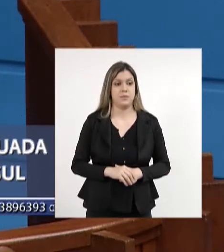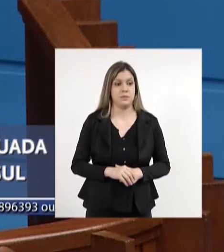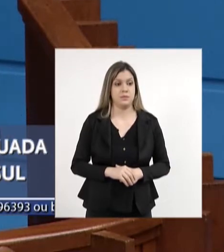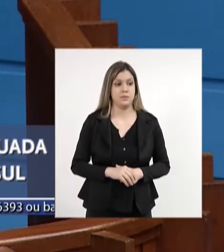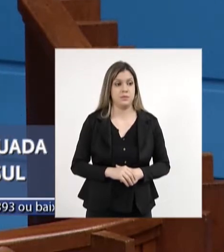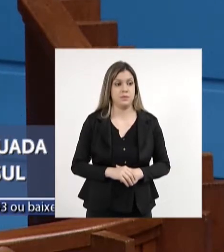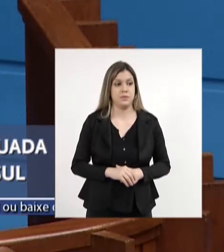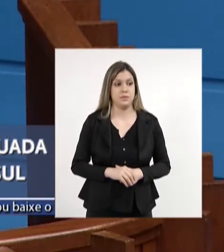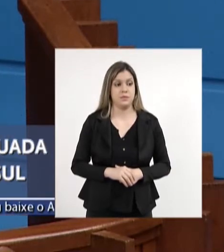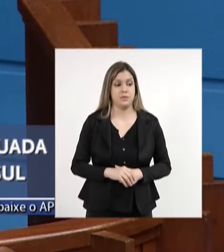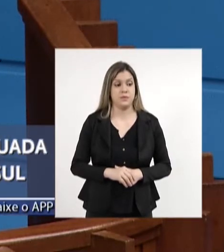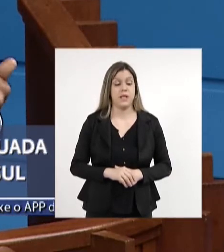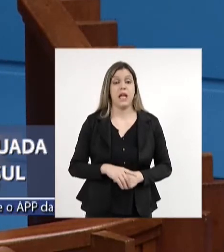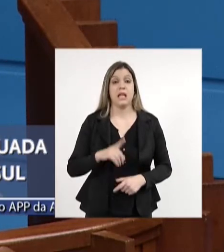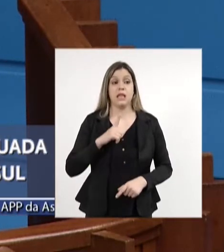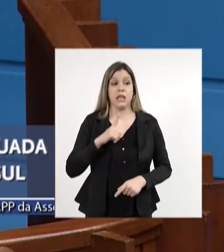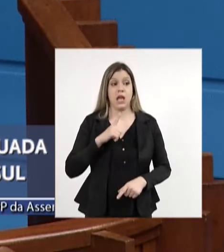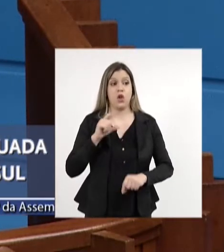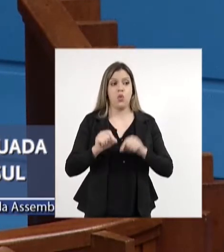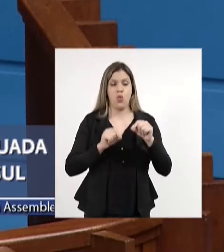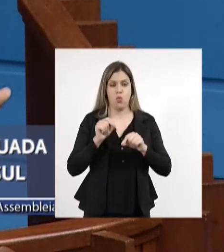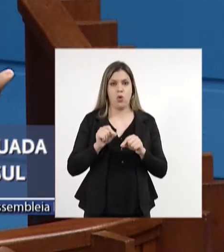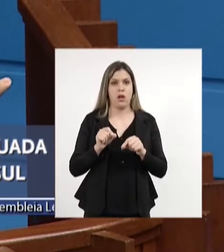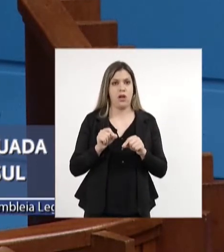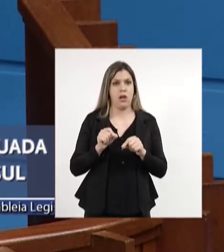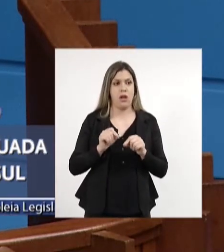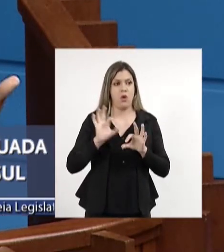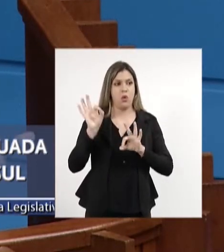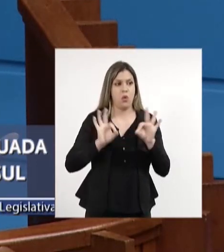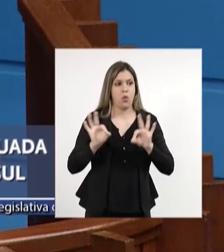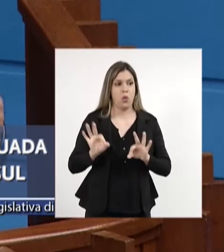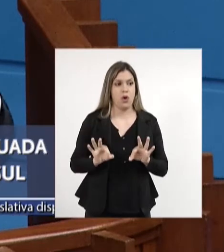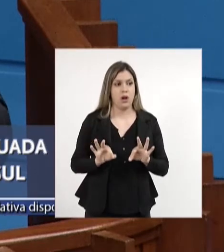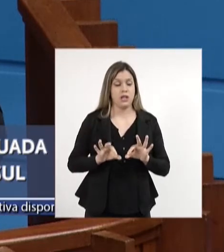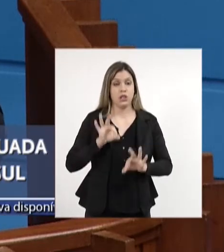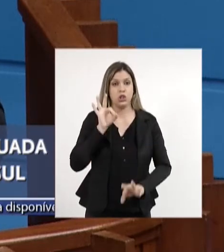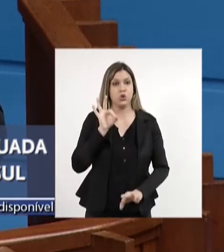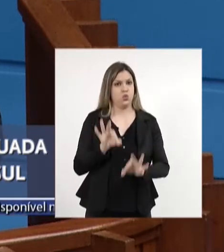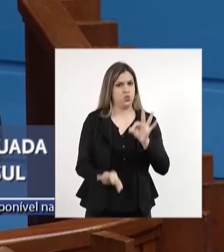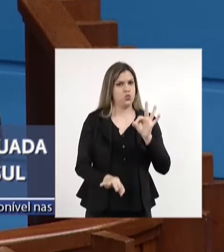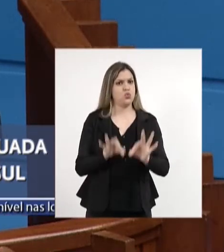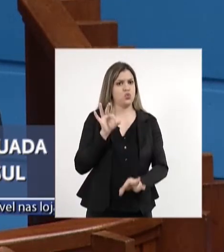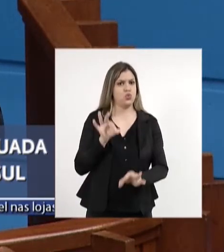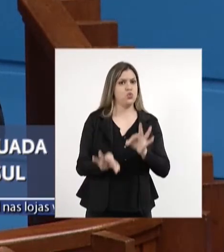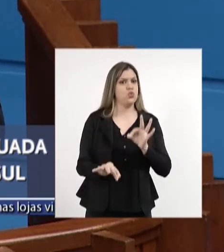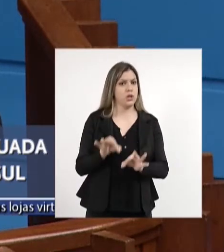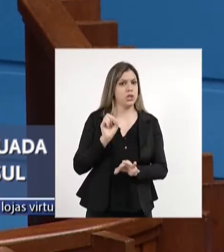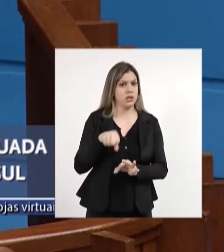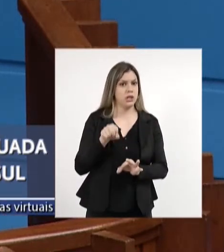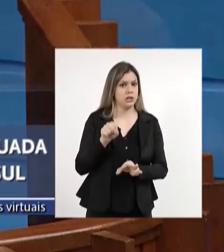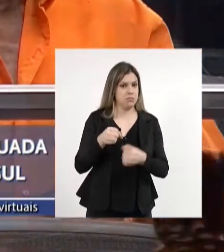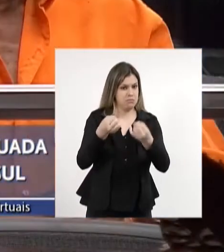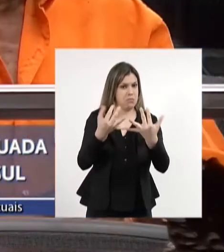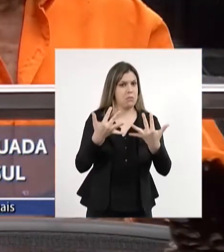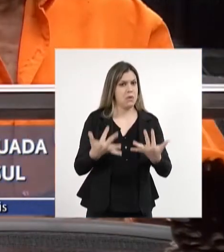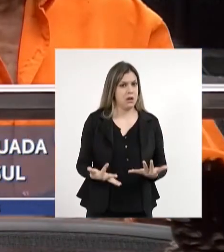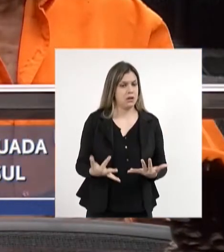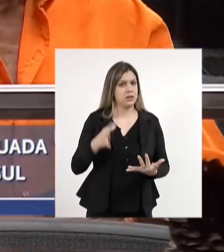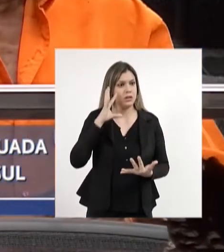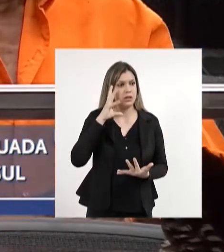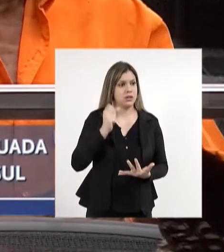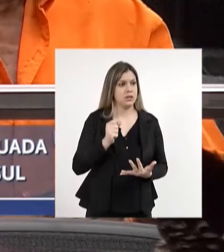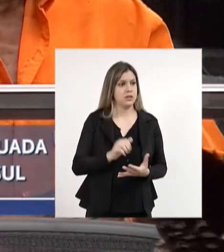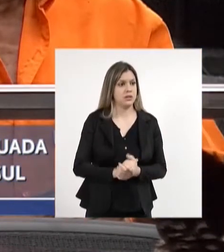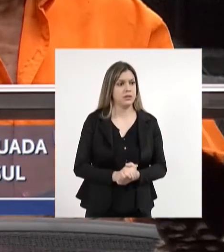E há fundamentos jurídicos bastantes, fundamentos jurídicos idôneos para suportar essa decisão. Eu